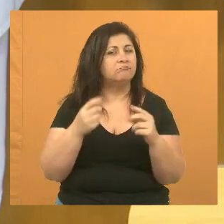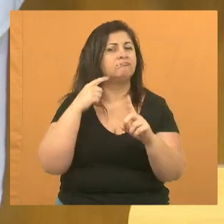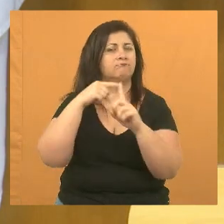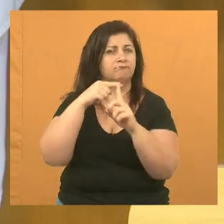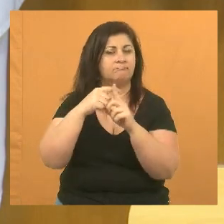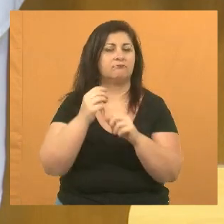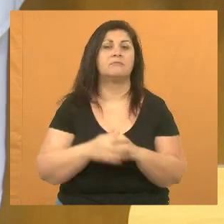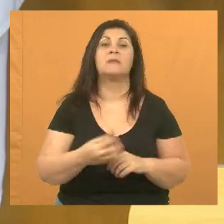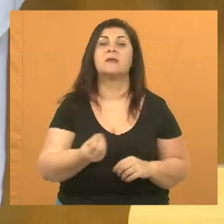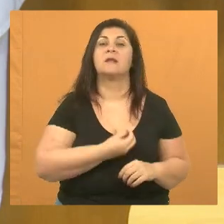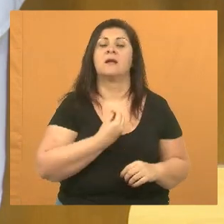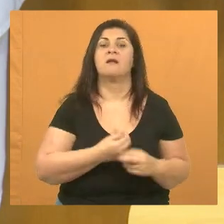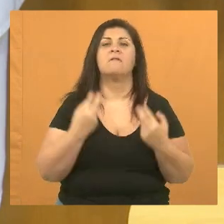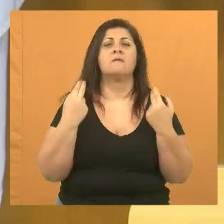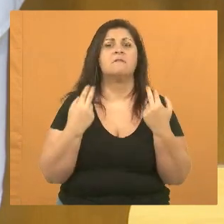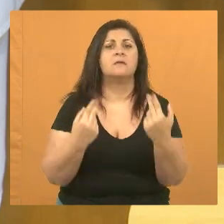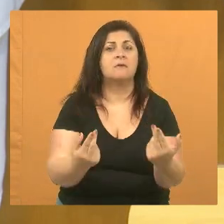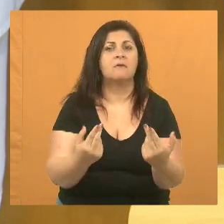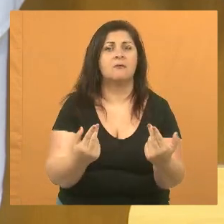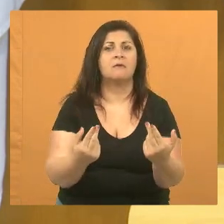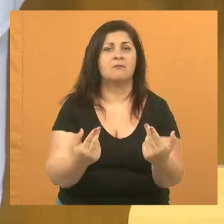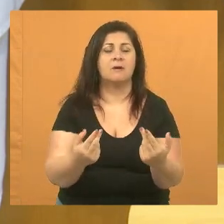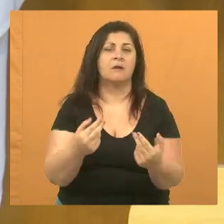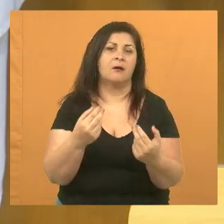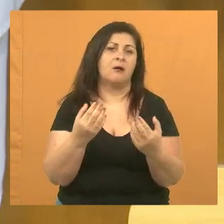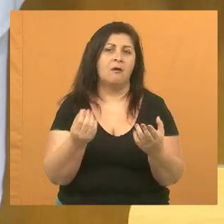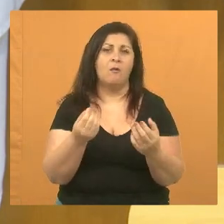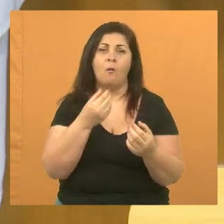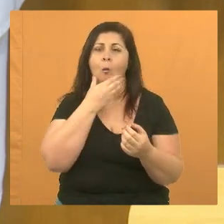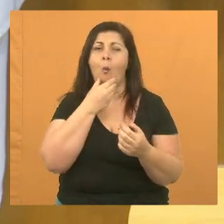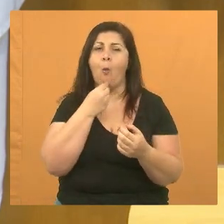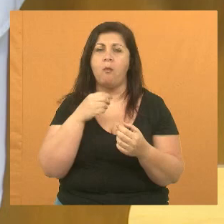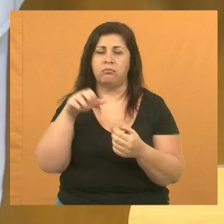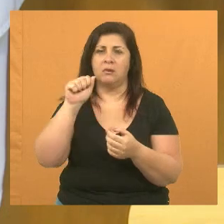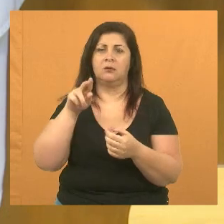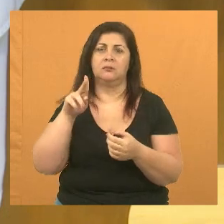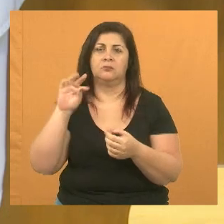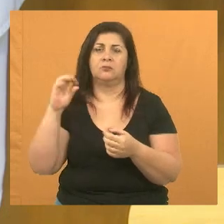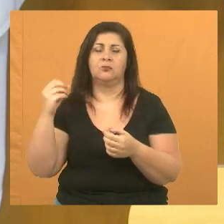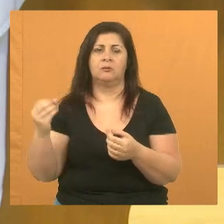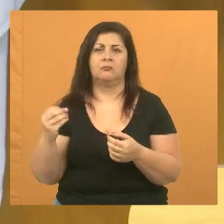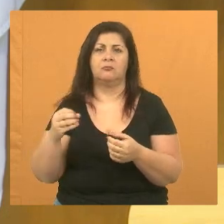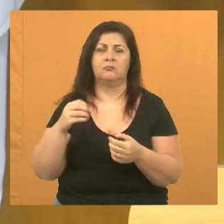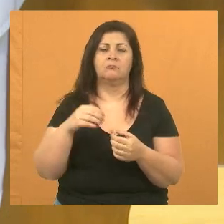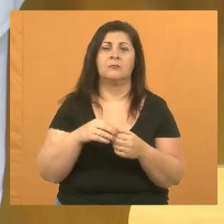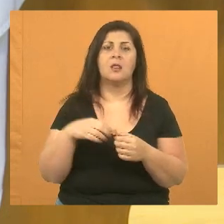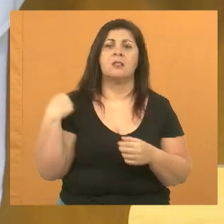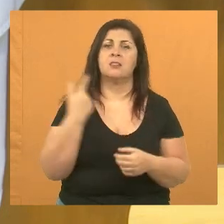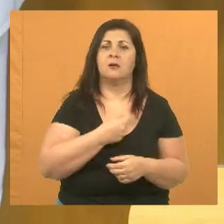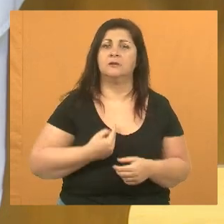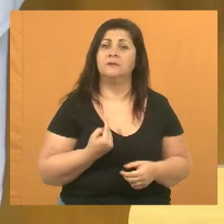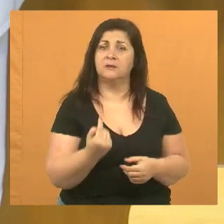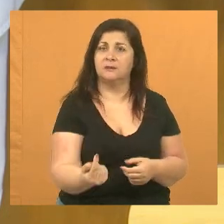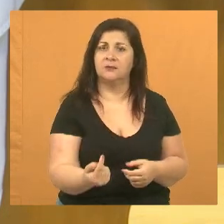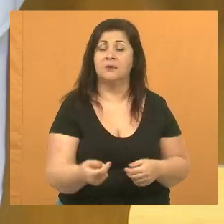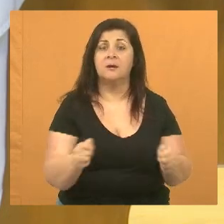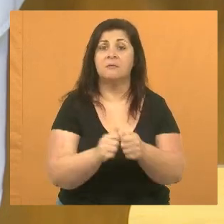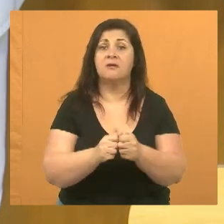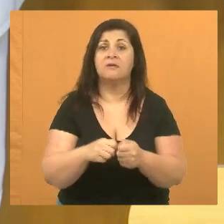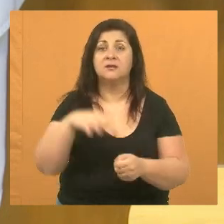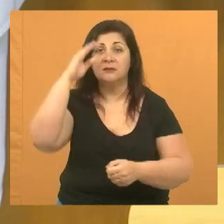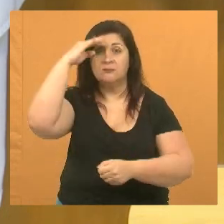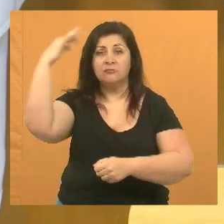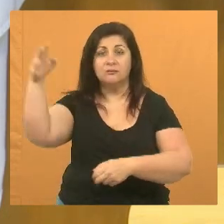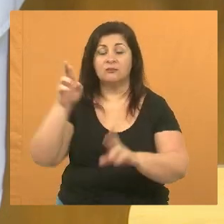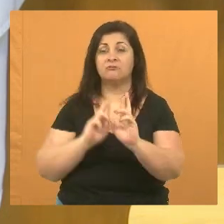a vida é como ela é, segundo Nelson Rodrigues. Estamos nós aqui para garantir os sonhos,